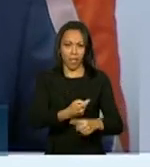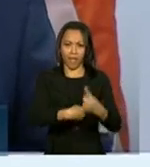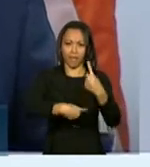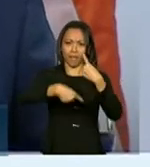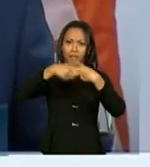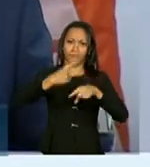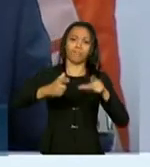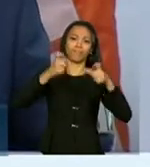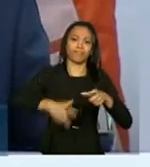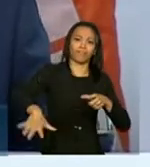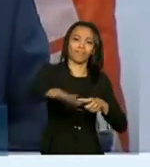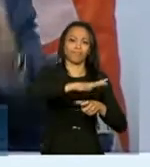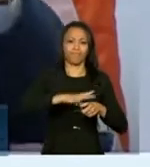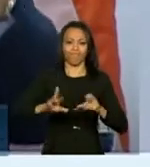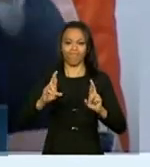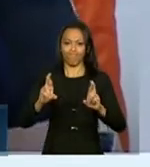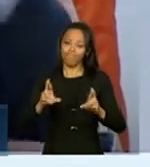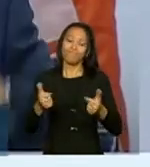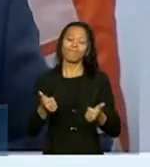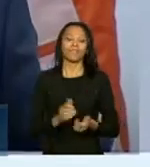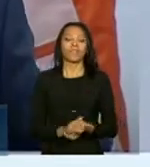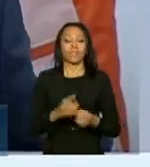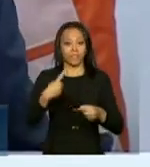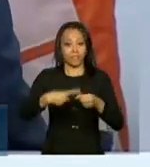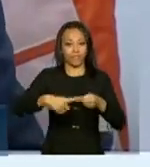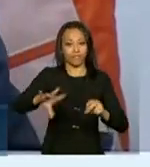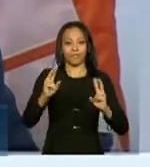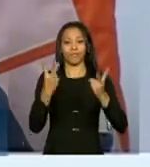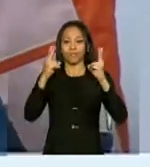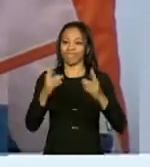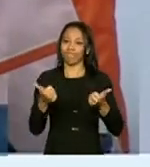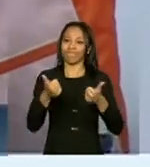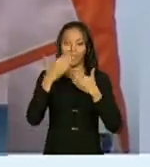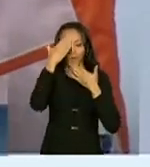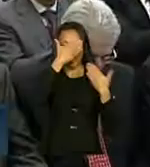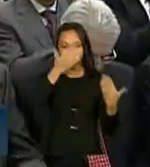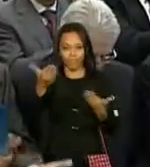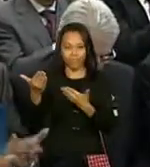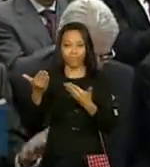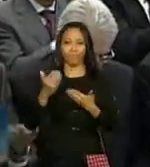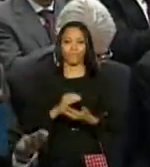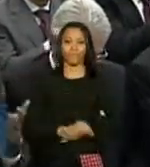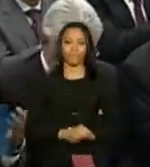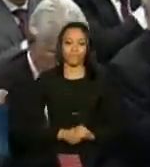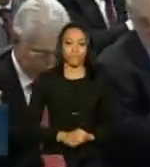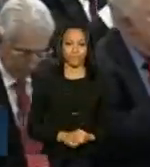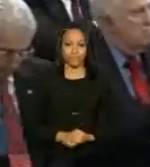de modo tão positivo. Salve Itajubá, salve Minas Gerais. Muito obrigado.